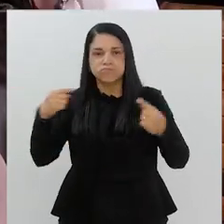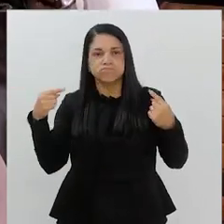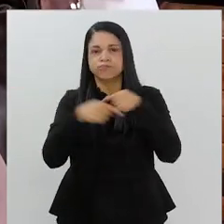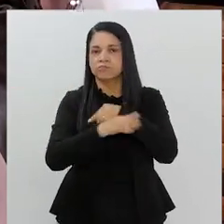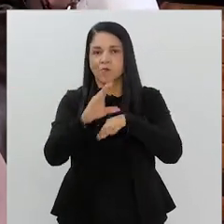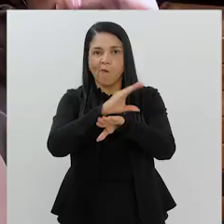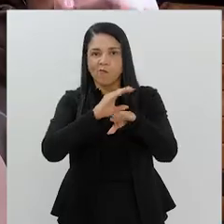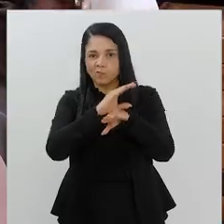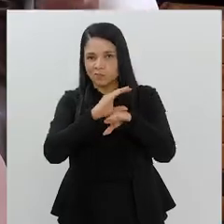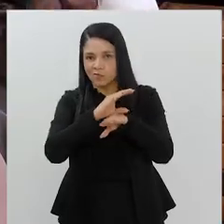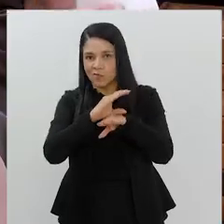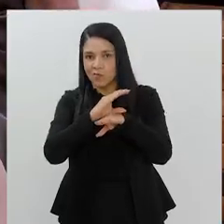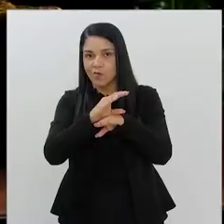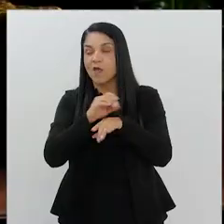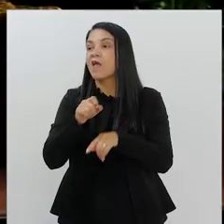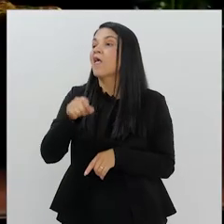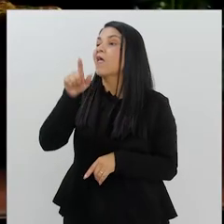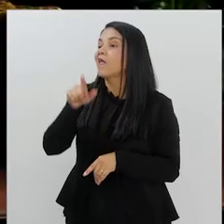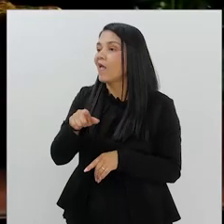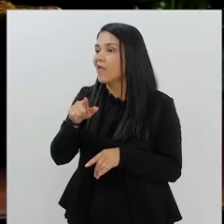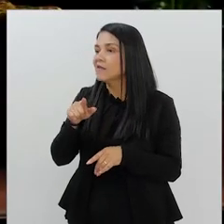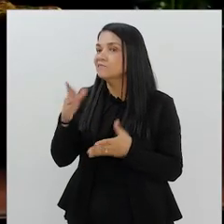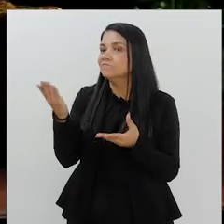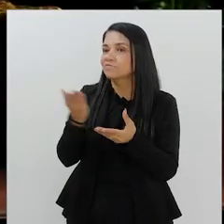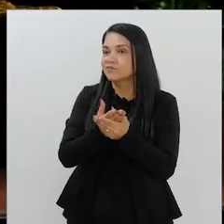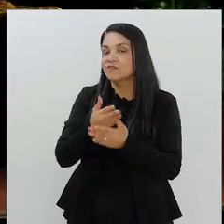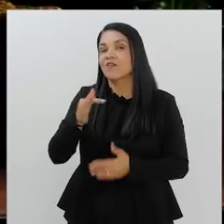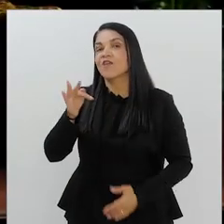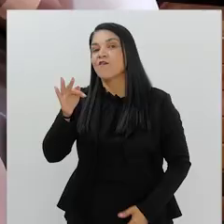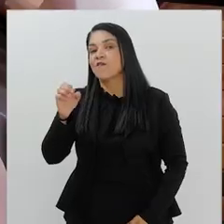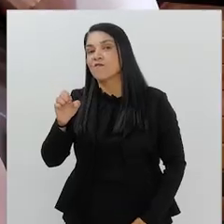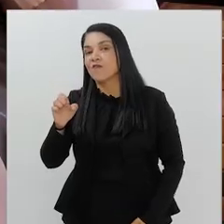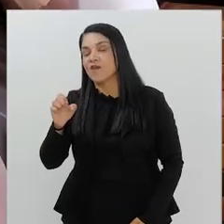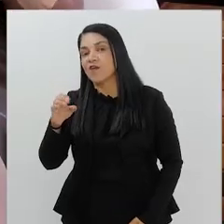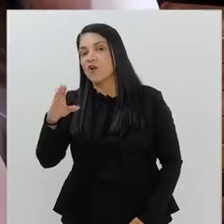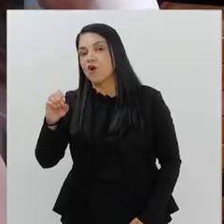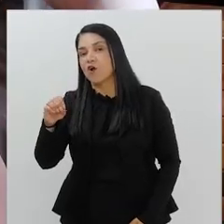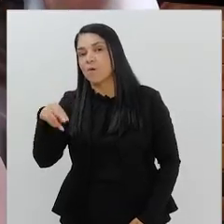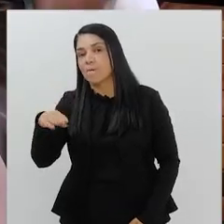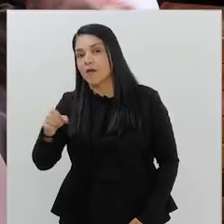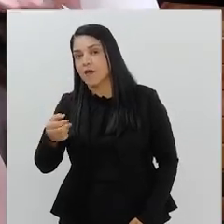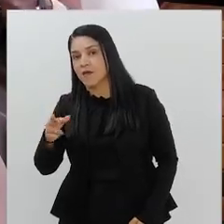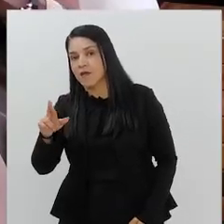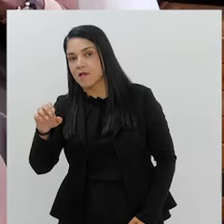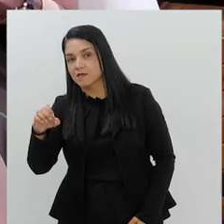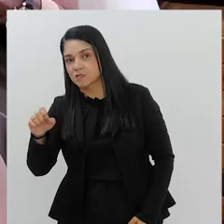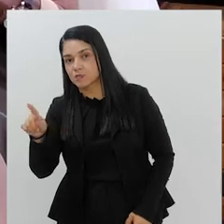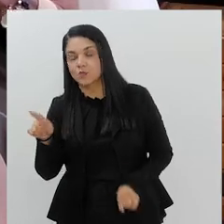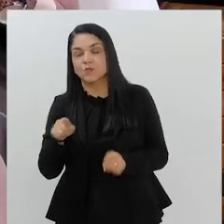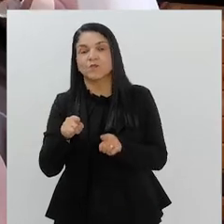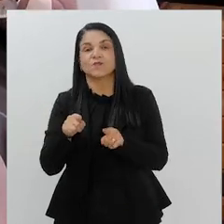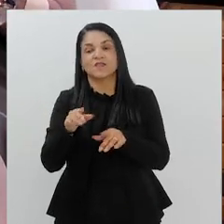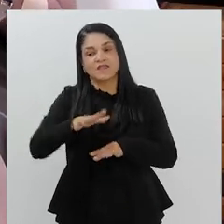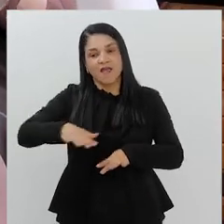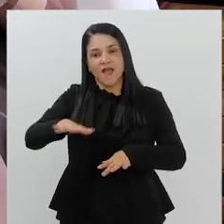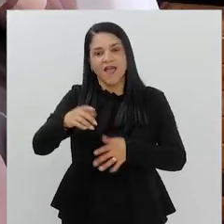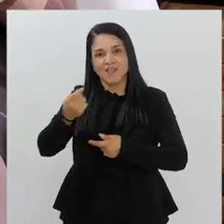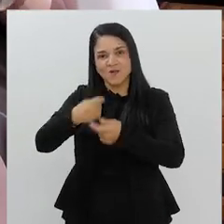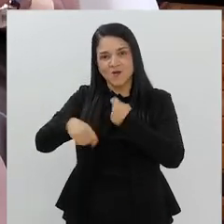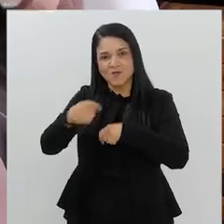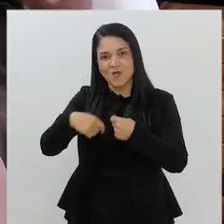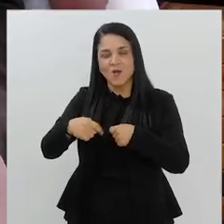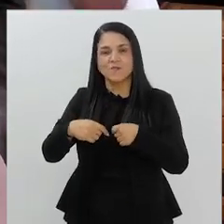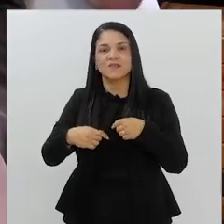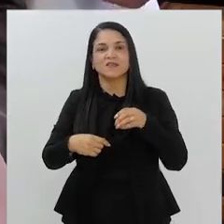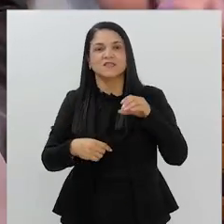de inconstitucionalidade quem entrou quem entrou e Comércio então quer dizer as grandes federações aí na área